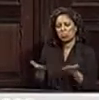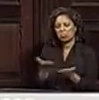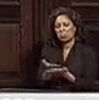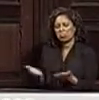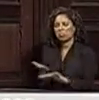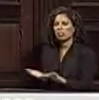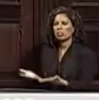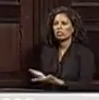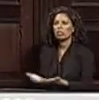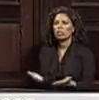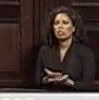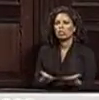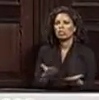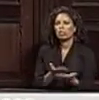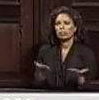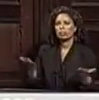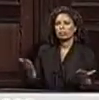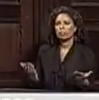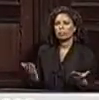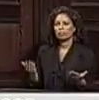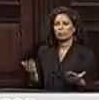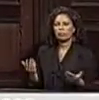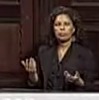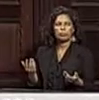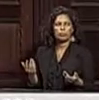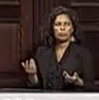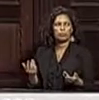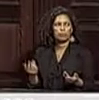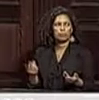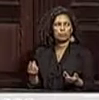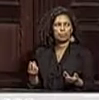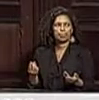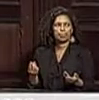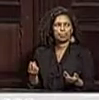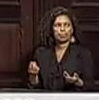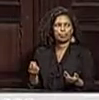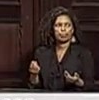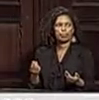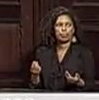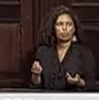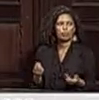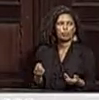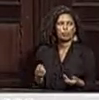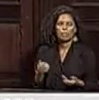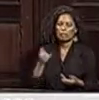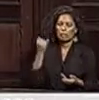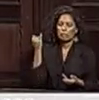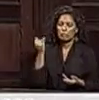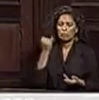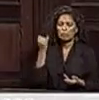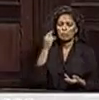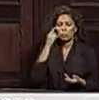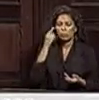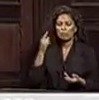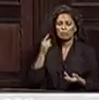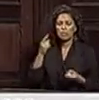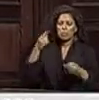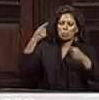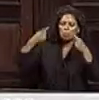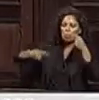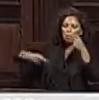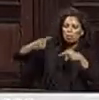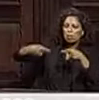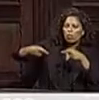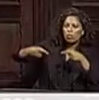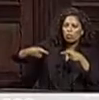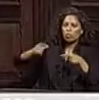fóssil, quando a gente deveria, na verdade, estar discutindo a redução da exploração do petróleo, a criação